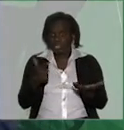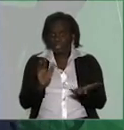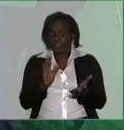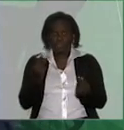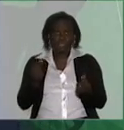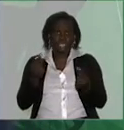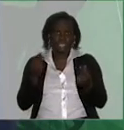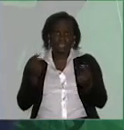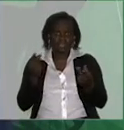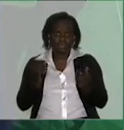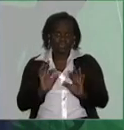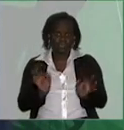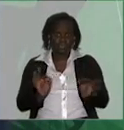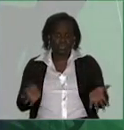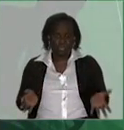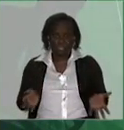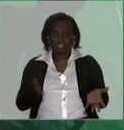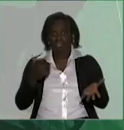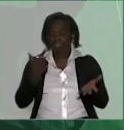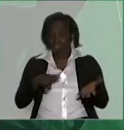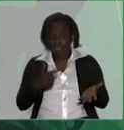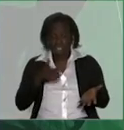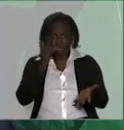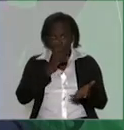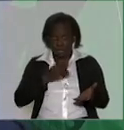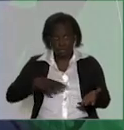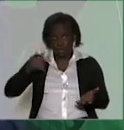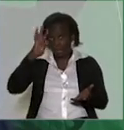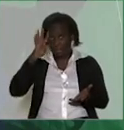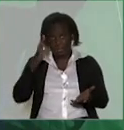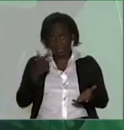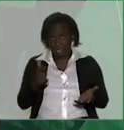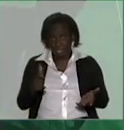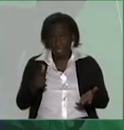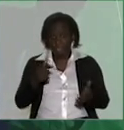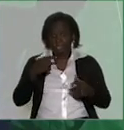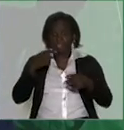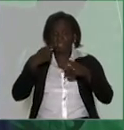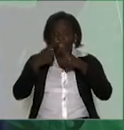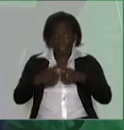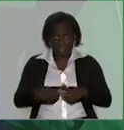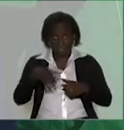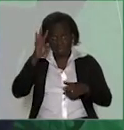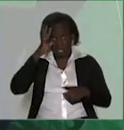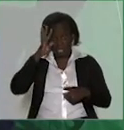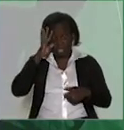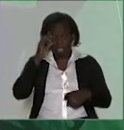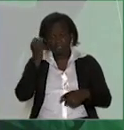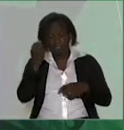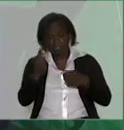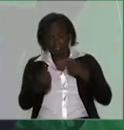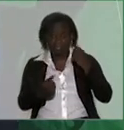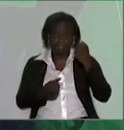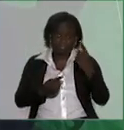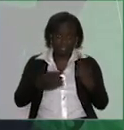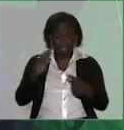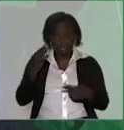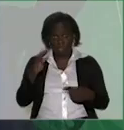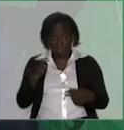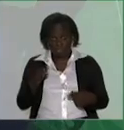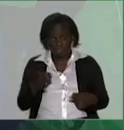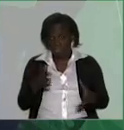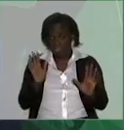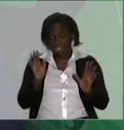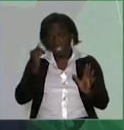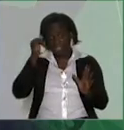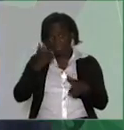tem mais há muito tempo. Nós não temos Maracanã nem no domingo, nem na quarta. Os jogos de quarta são jogados quando o